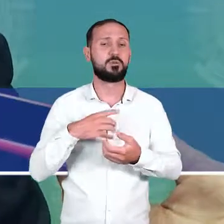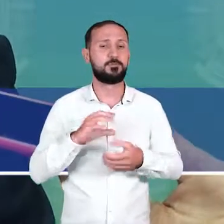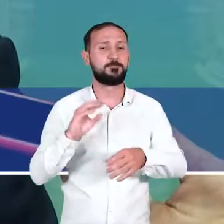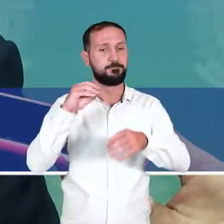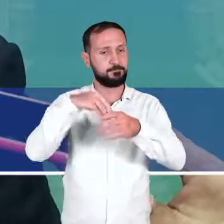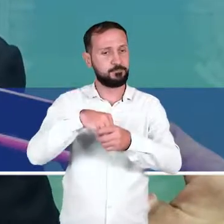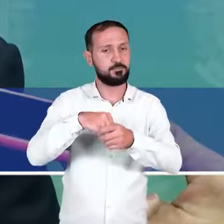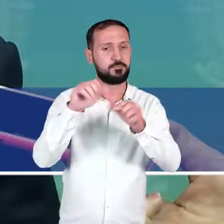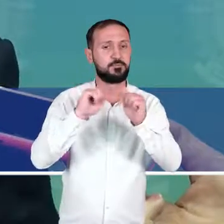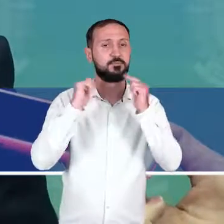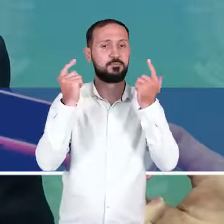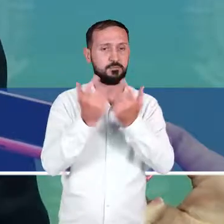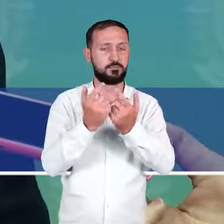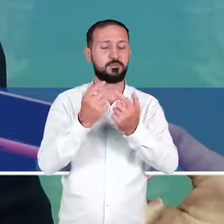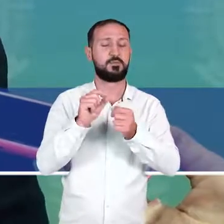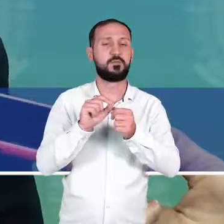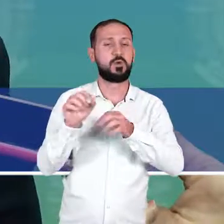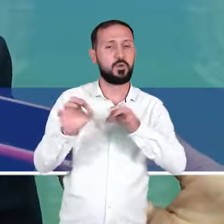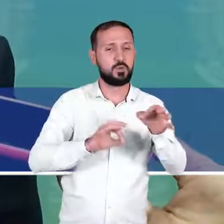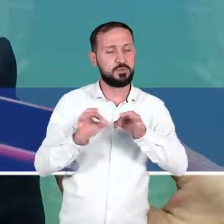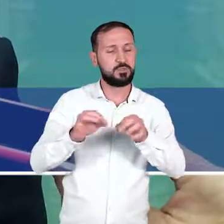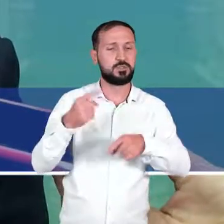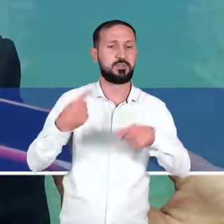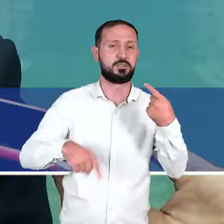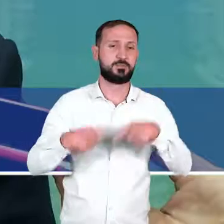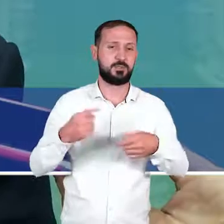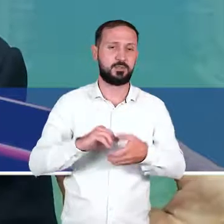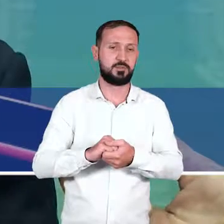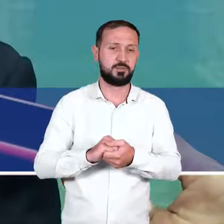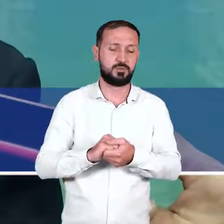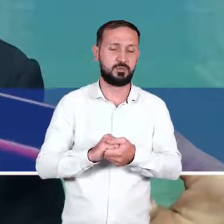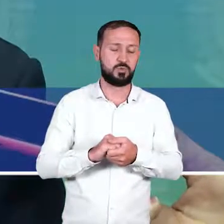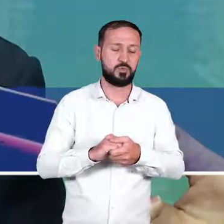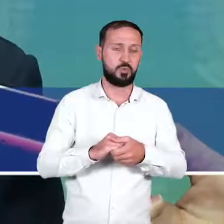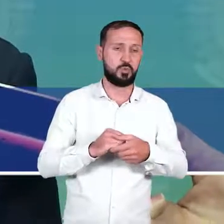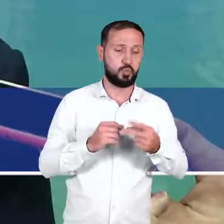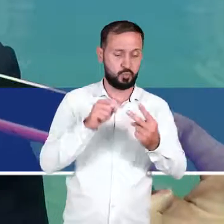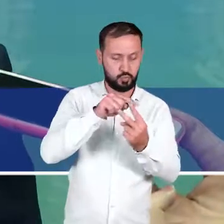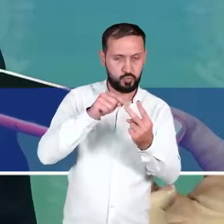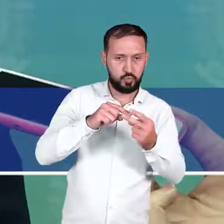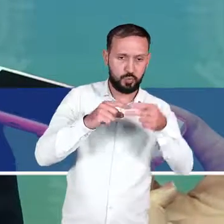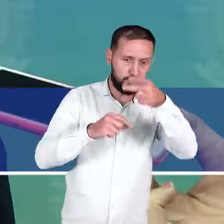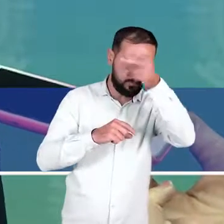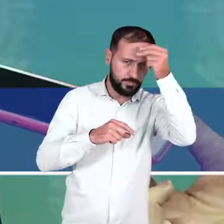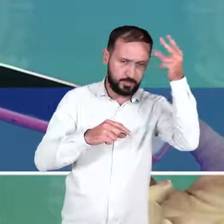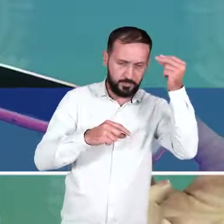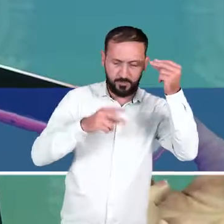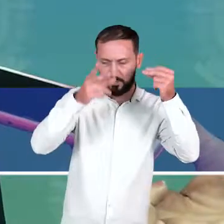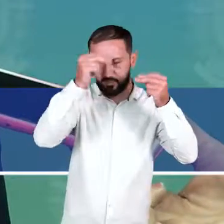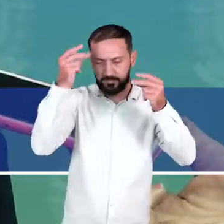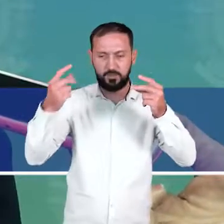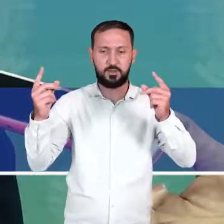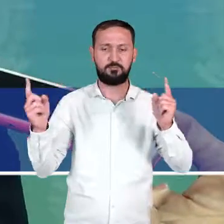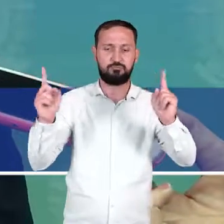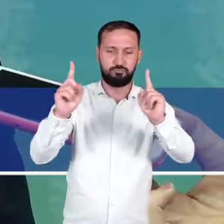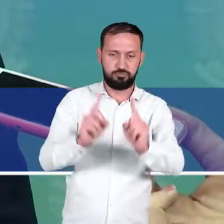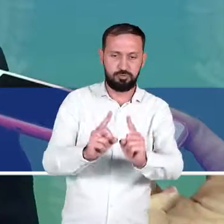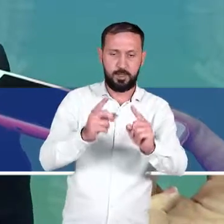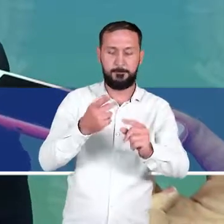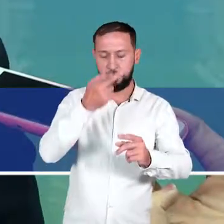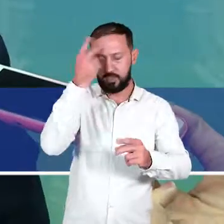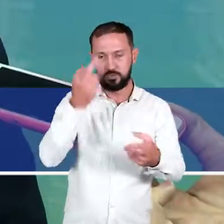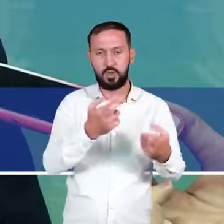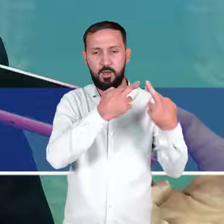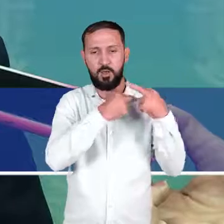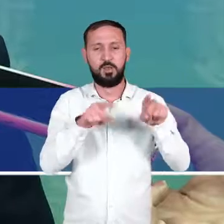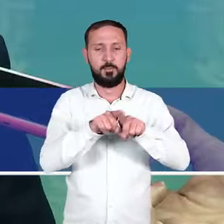estamos dentro da Assembleia Legislativa fazendo esse debate. Os dois prefeitos participaram, representantes da